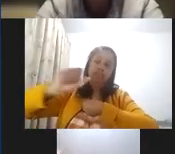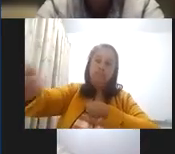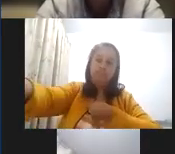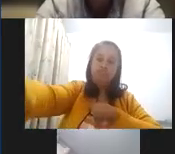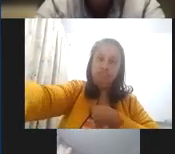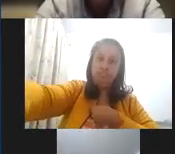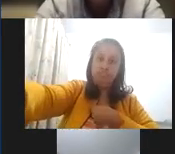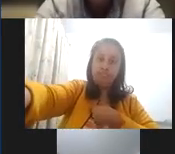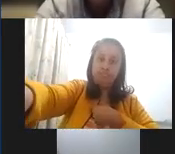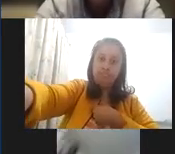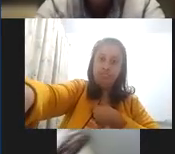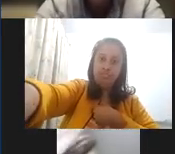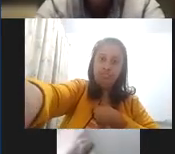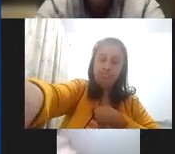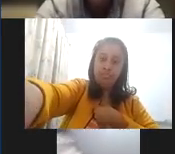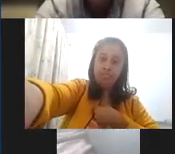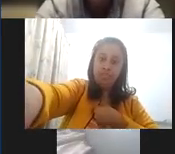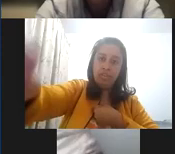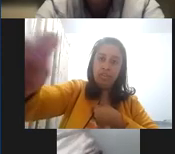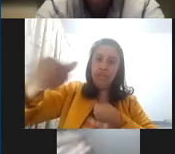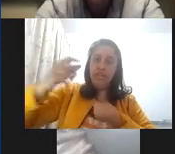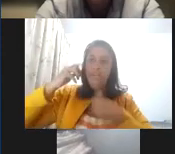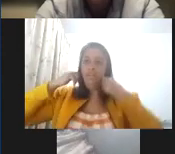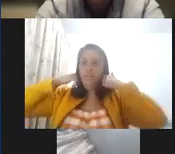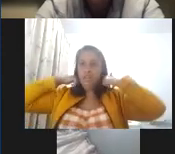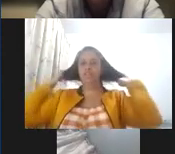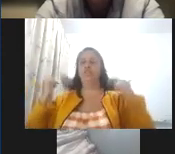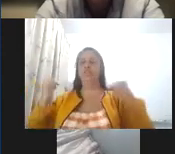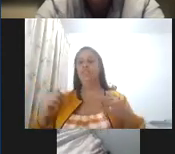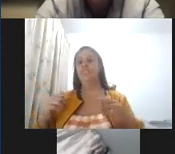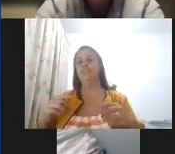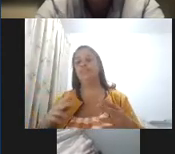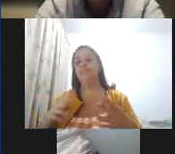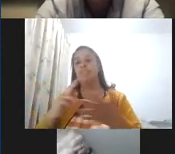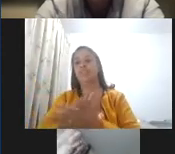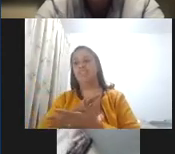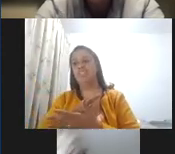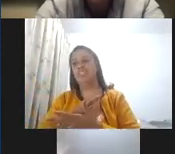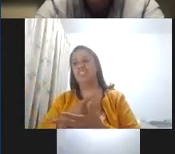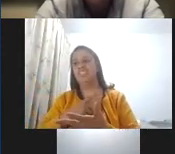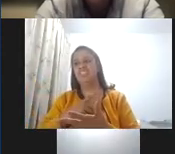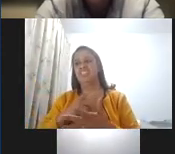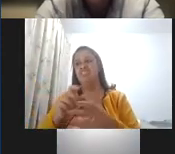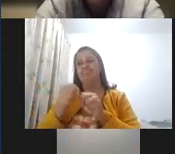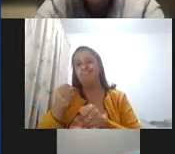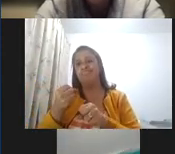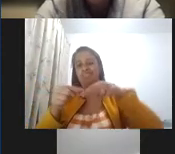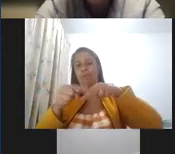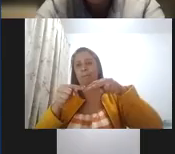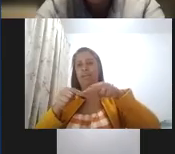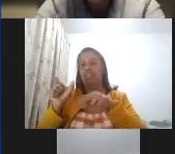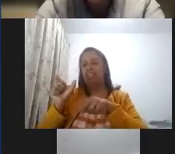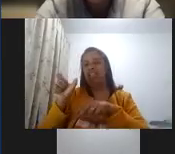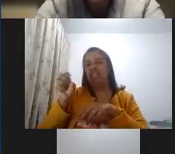cervical. E aí ela teve uma fratura na vértebra e, consequente, com compressão da medula. Então, é uma